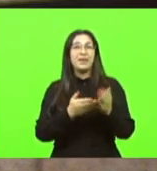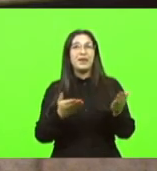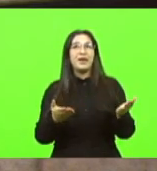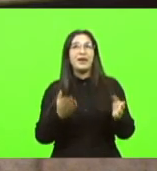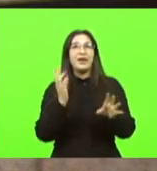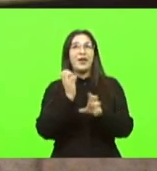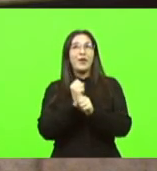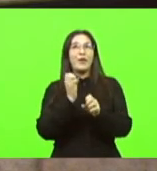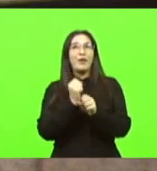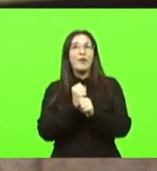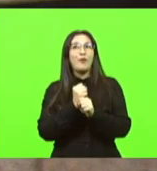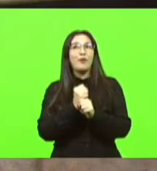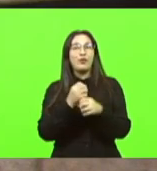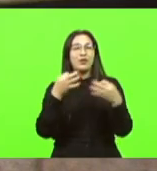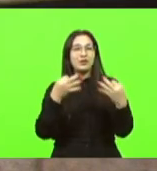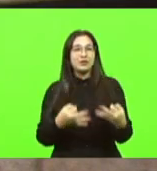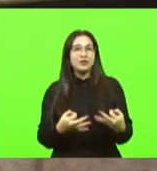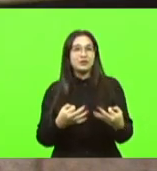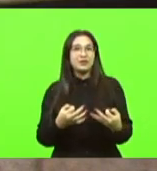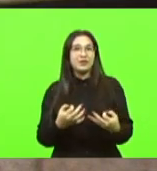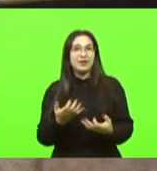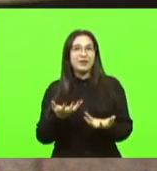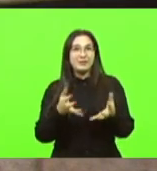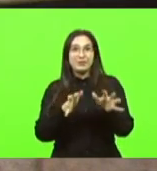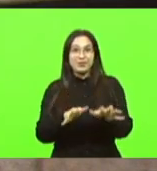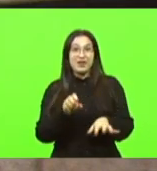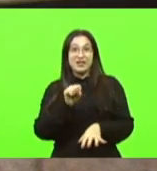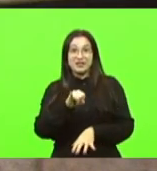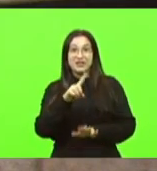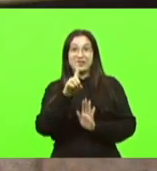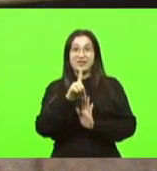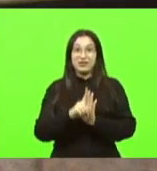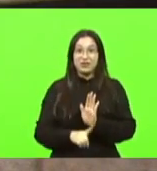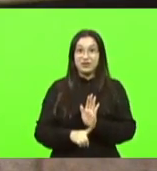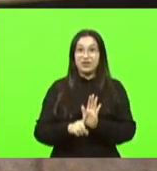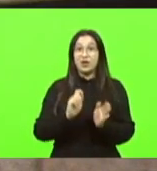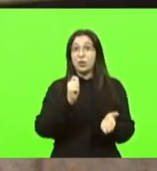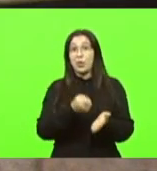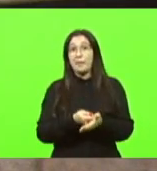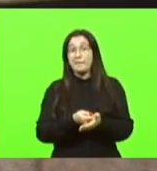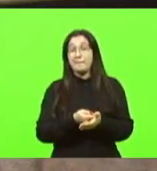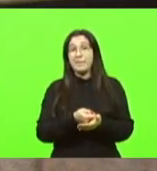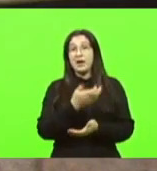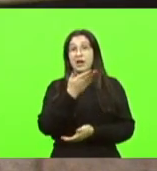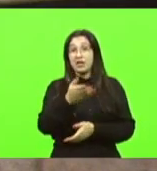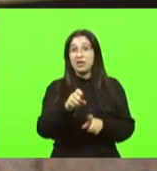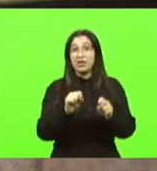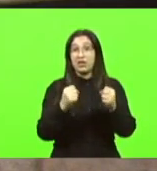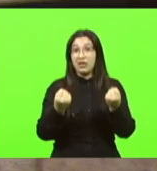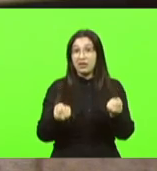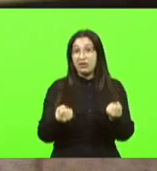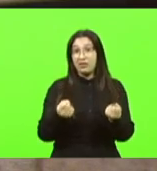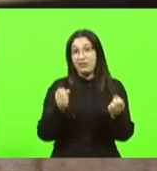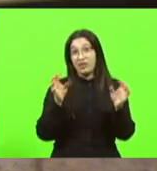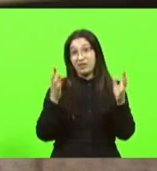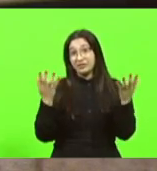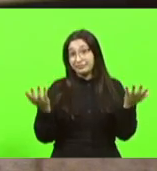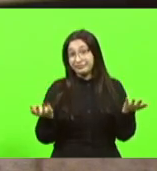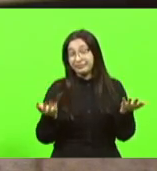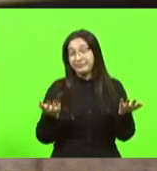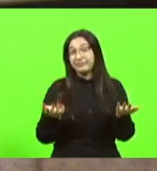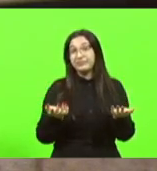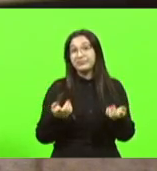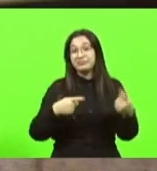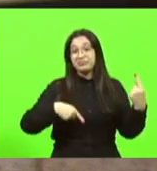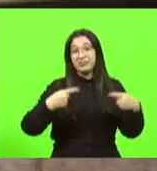fecha eles vão foram querem saber se o direito se o dinheiro paga o direito que eles estão defendendo nenhum momento